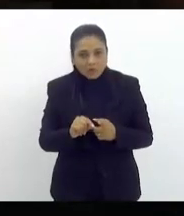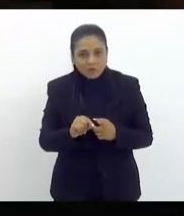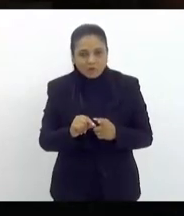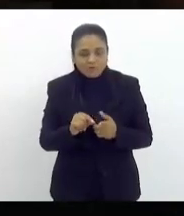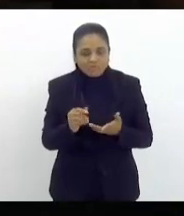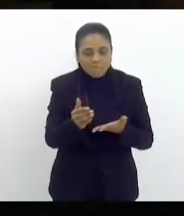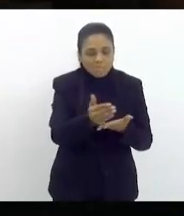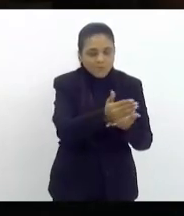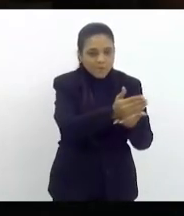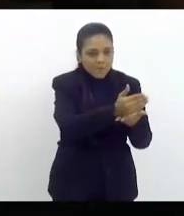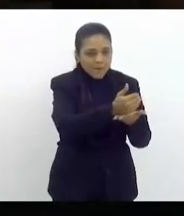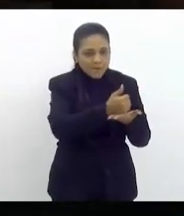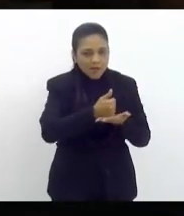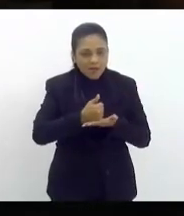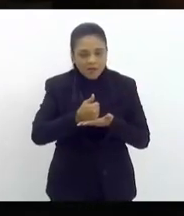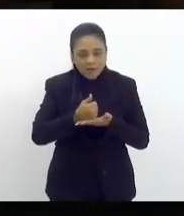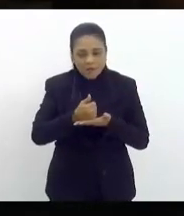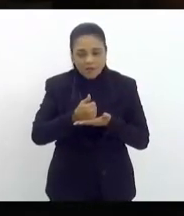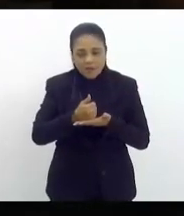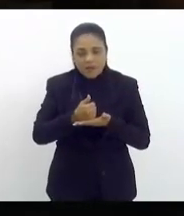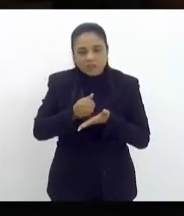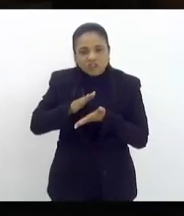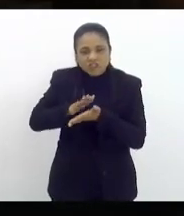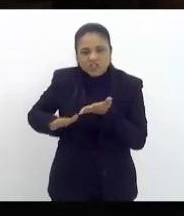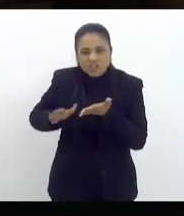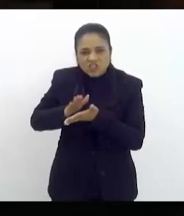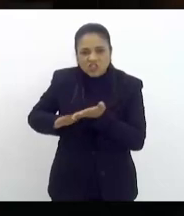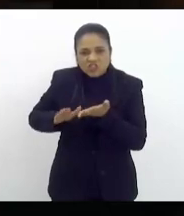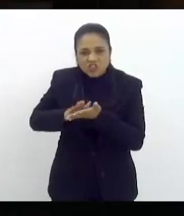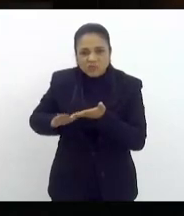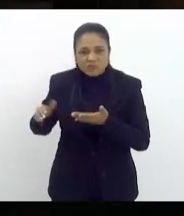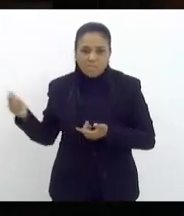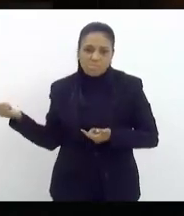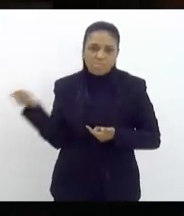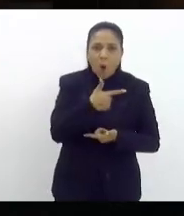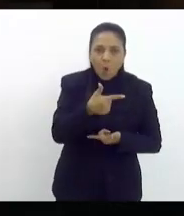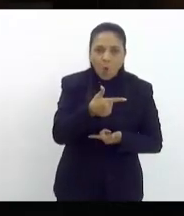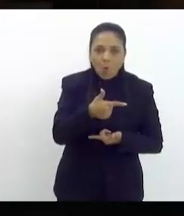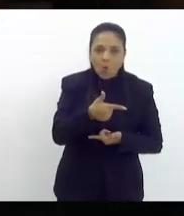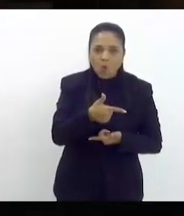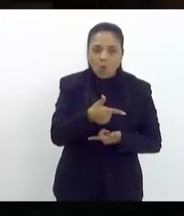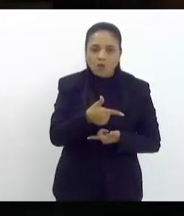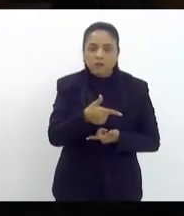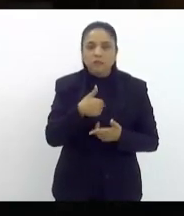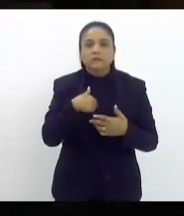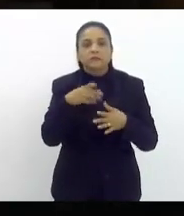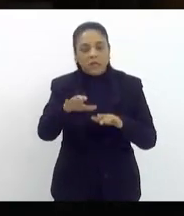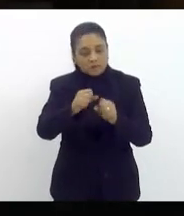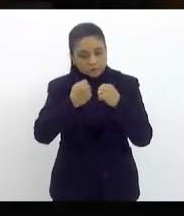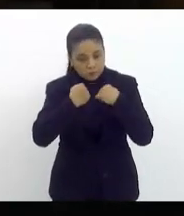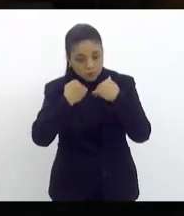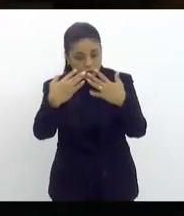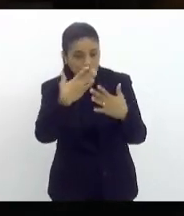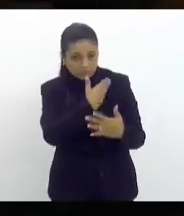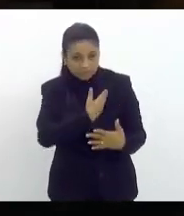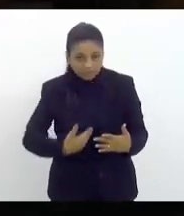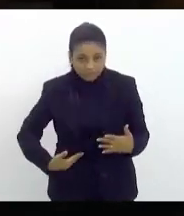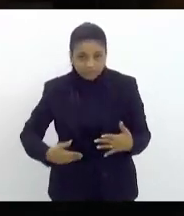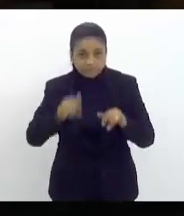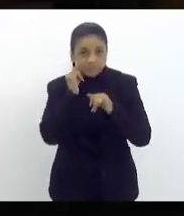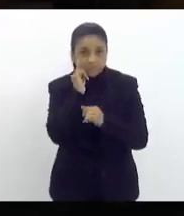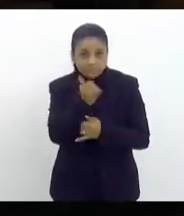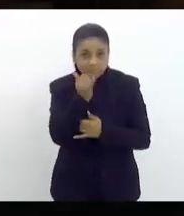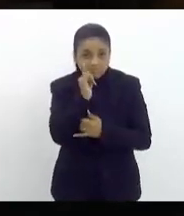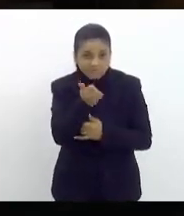as despesas. Hoje, estamos com um orçamento contingenciado, isso foi dito numa audiência pública da Comissão de